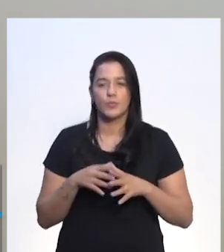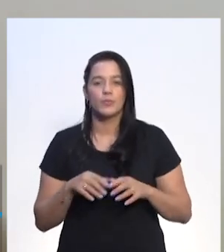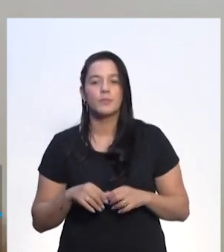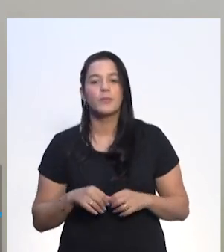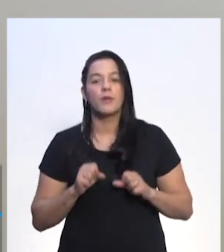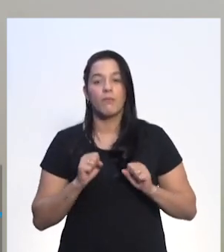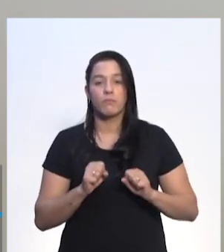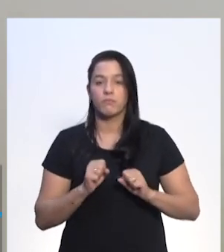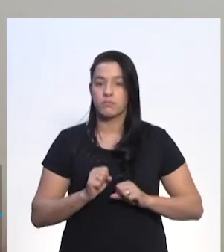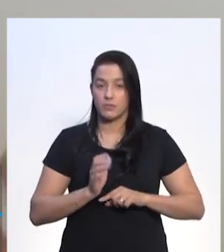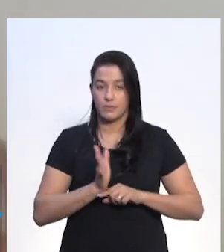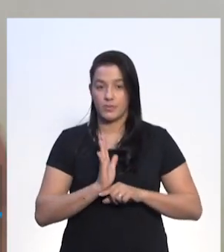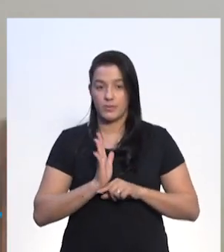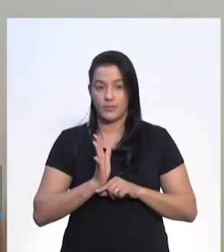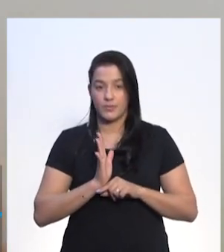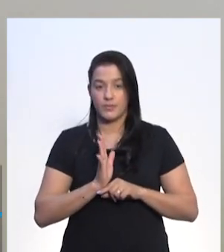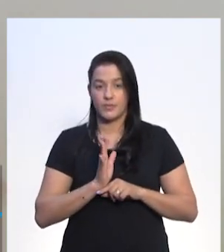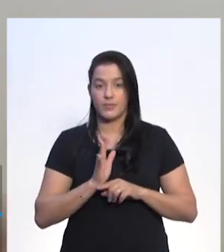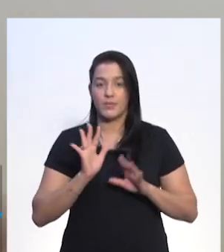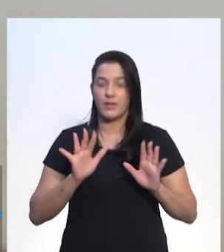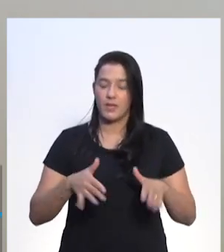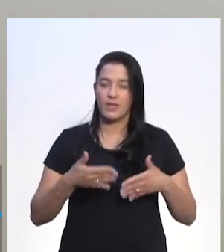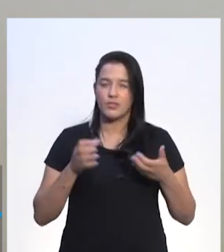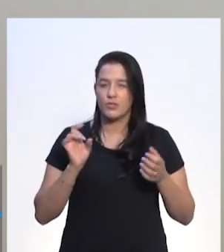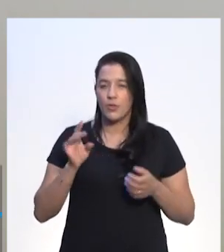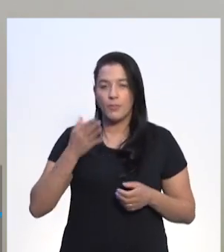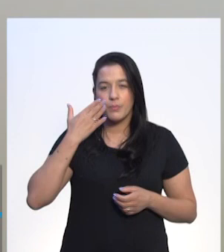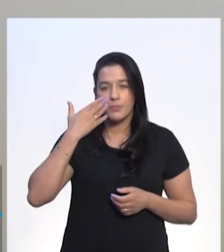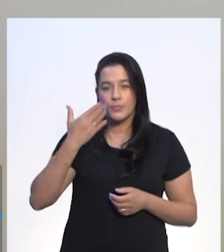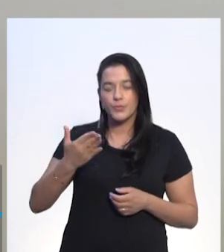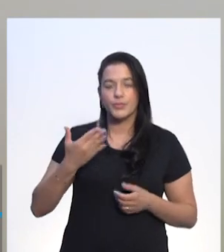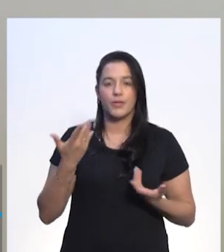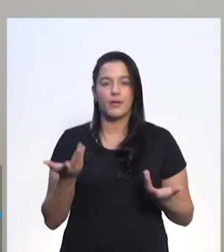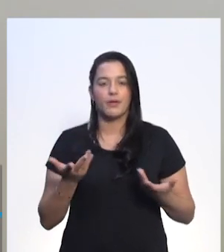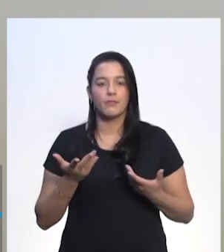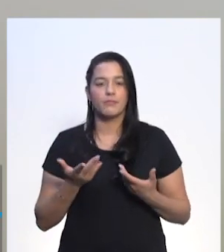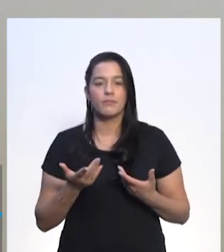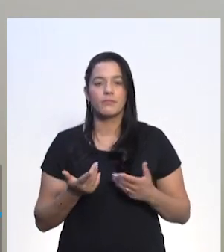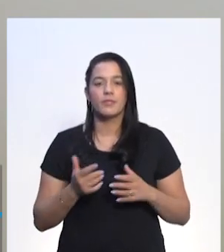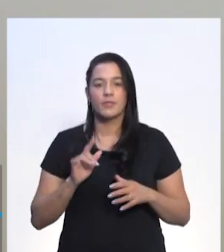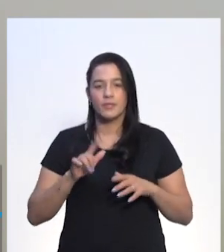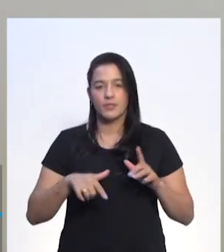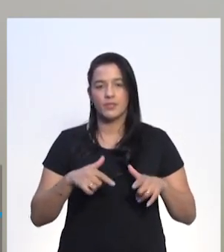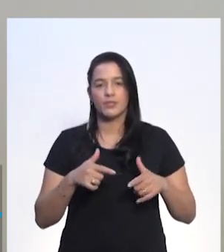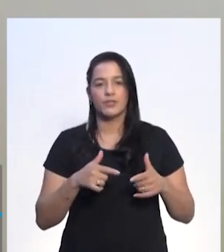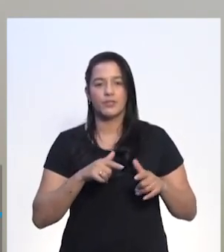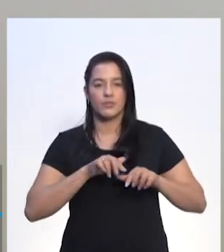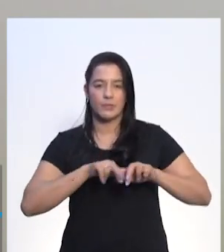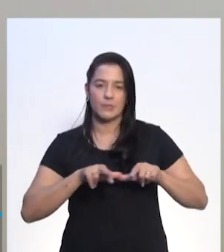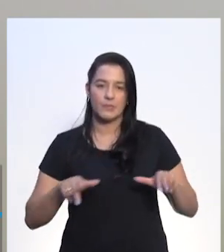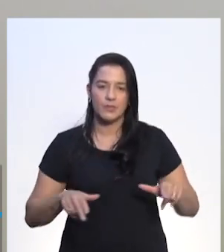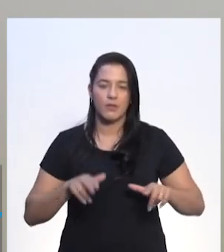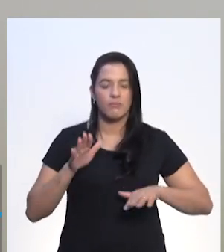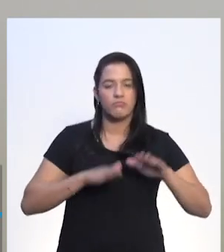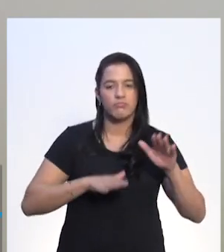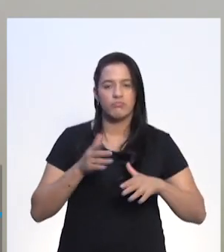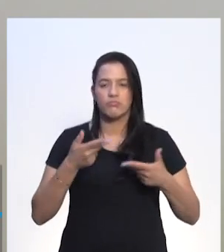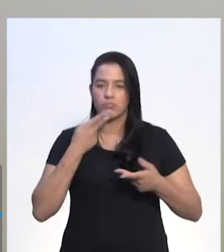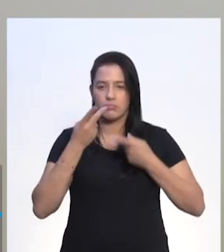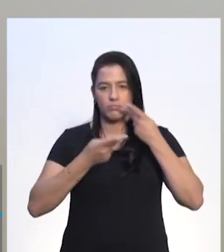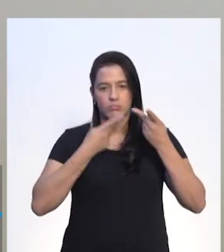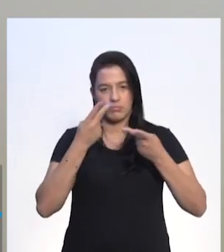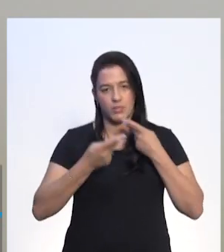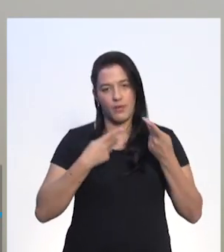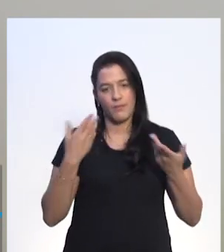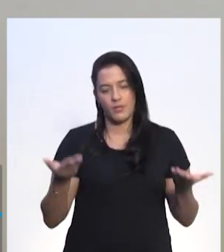Esse vídeo ele tem uma demonstração, uma apresentação de aspectos de coisas que nós estamos falando